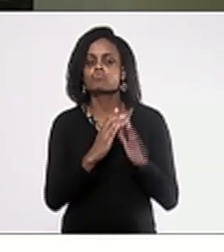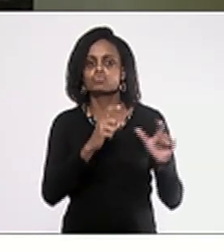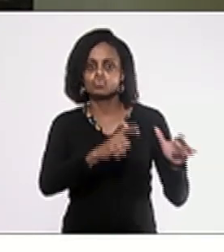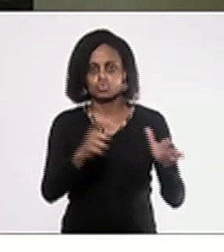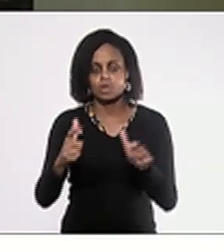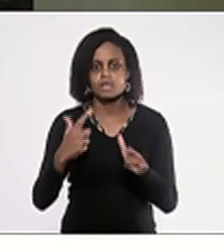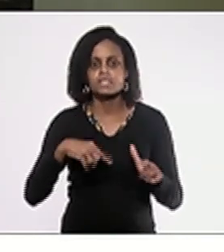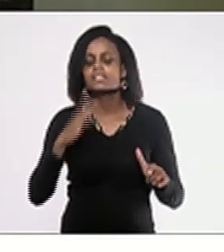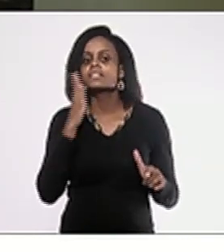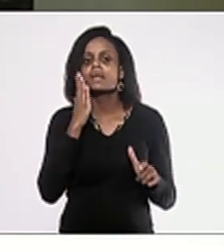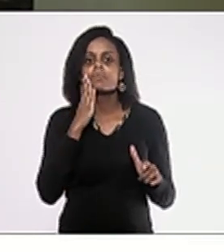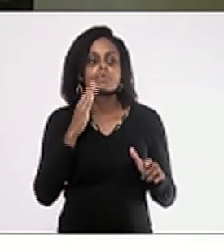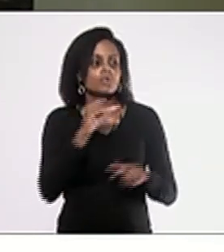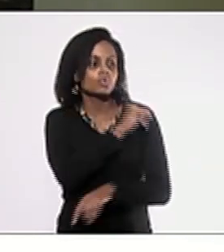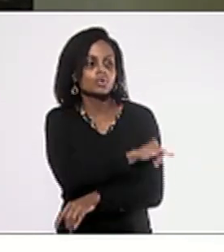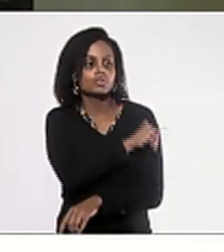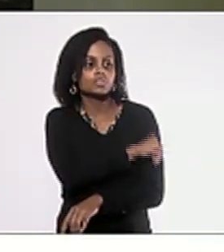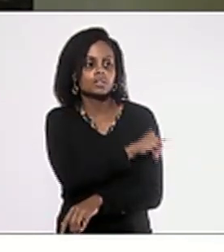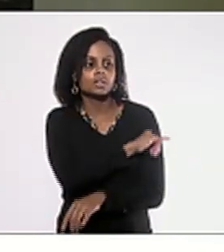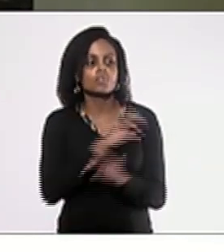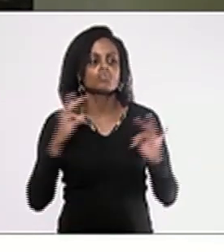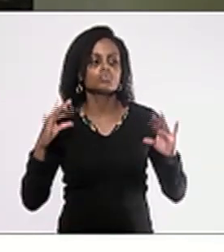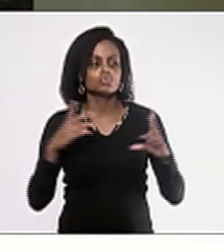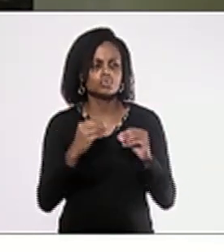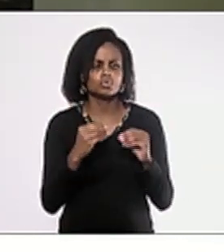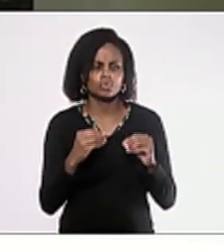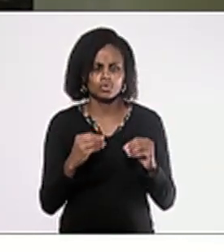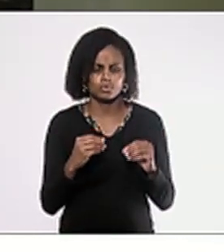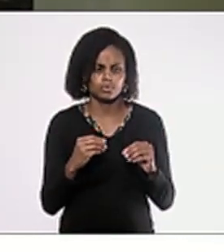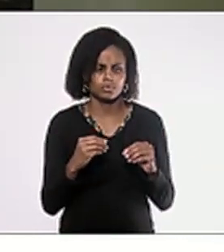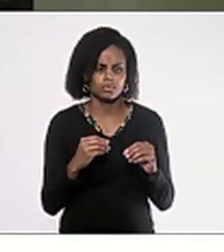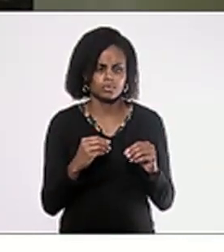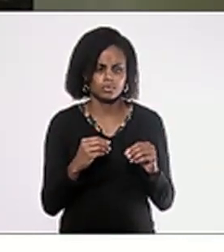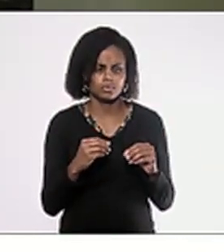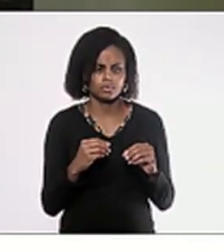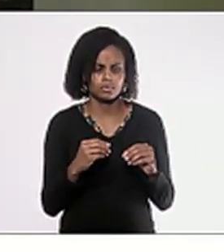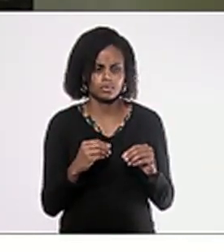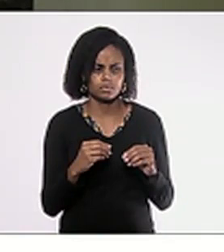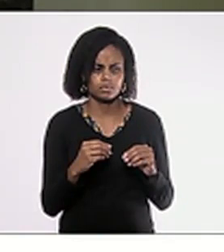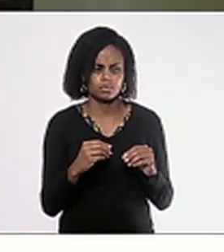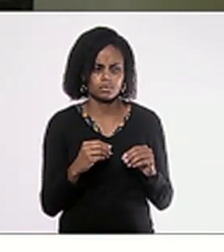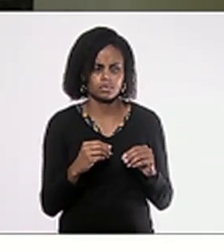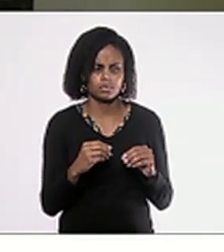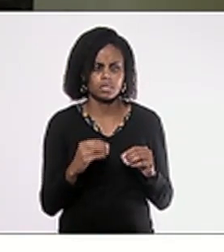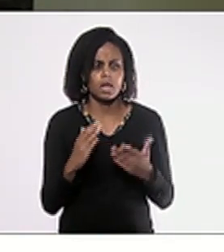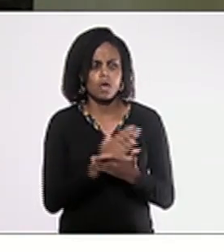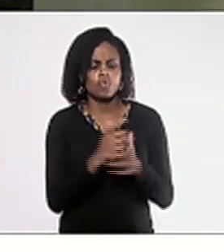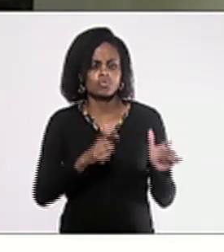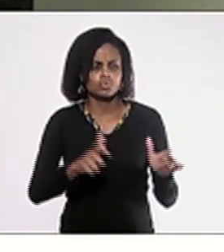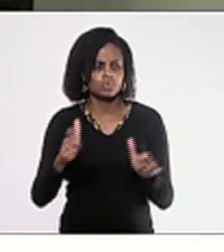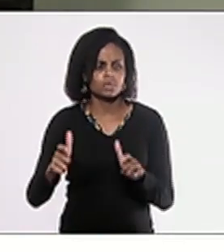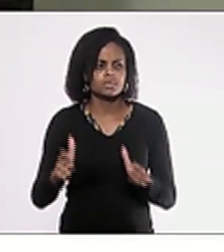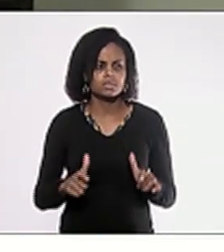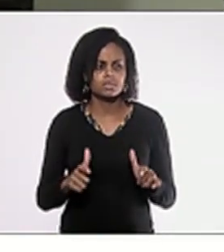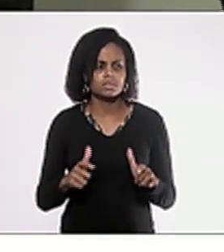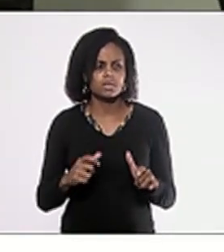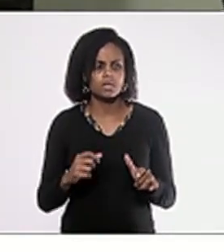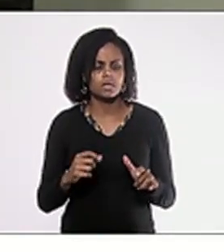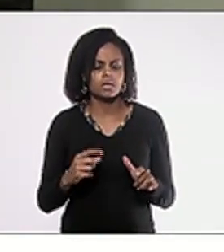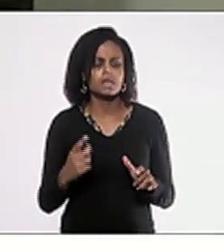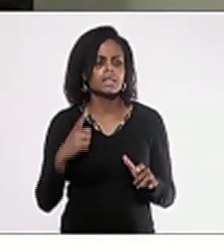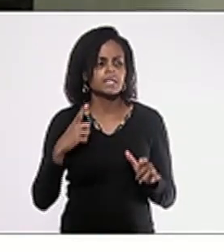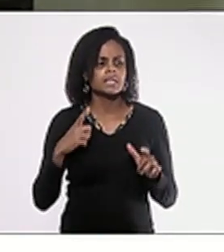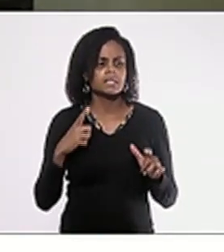que a gente sabe que o Rio de Janeiro como um todo, ele é fornecido através de manobra, né? Algumas localidades são por manobra, outras têm